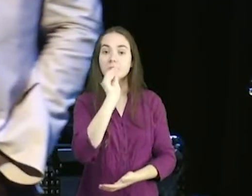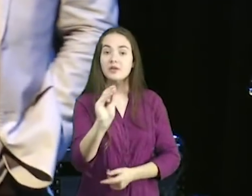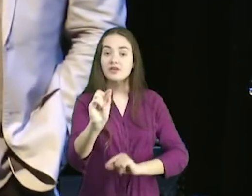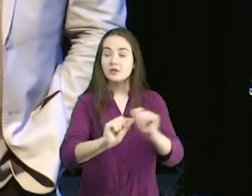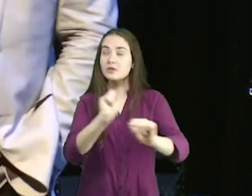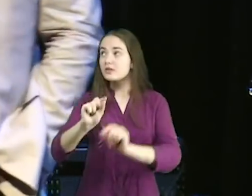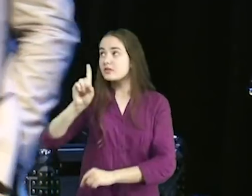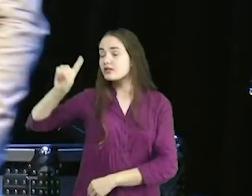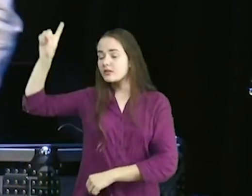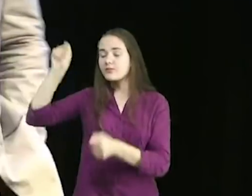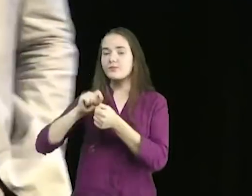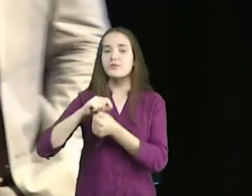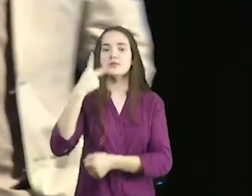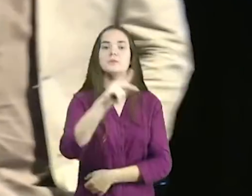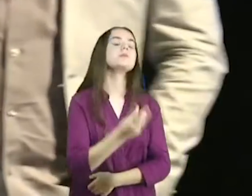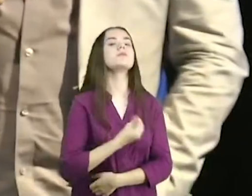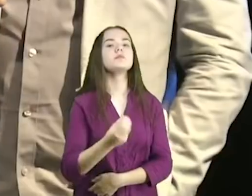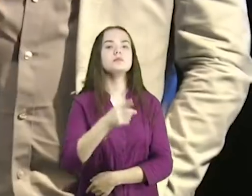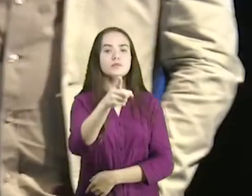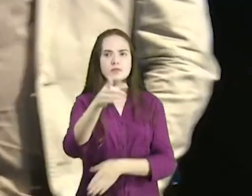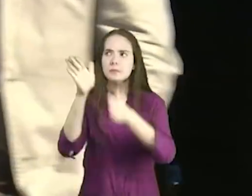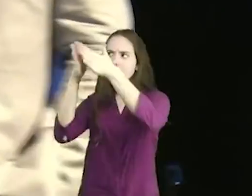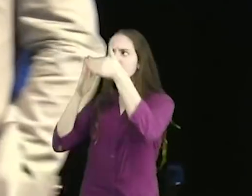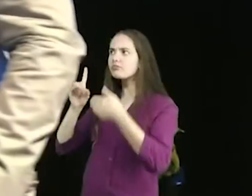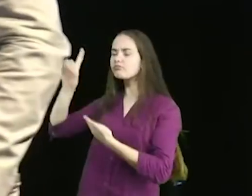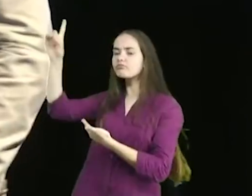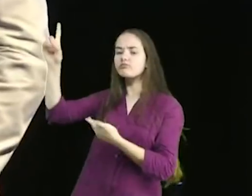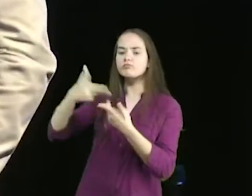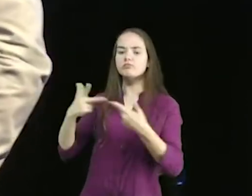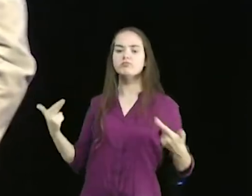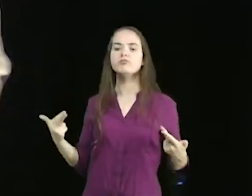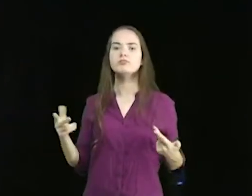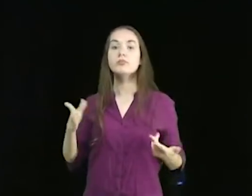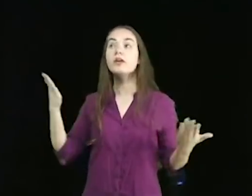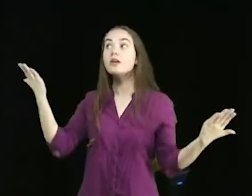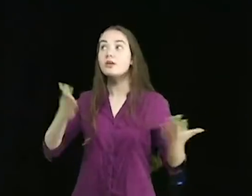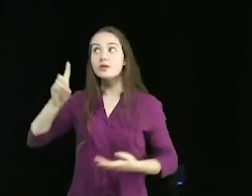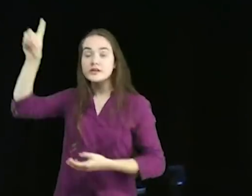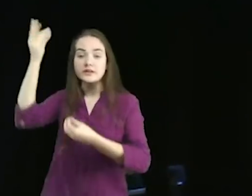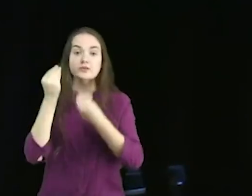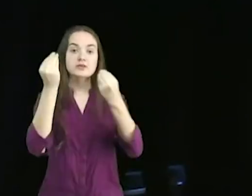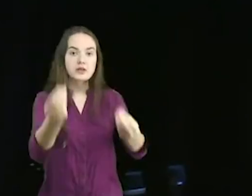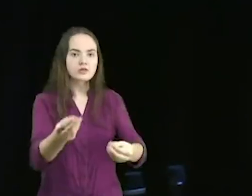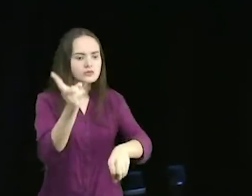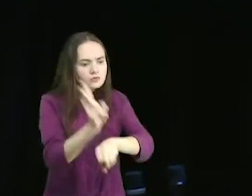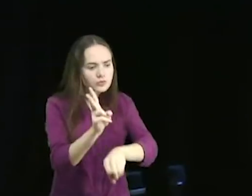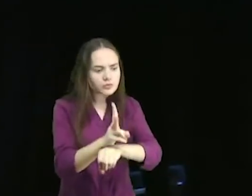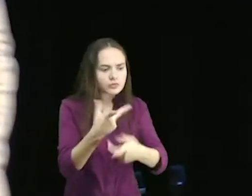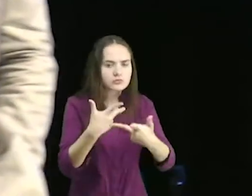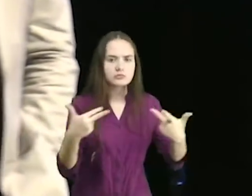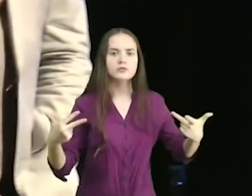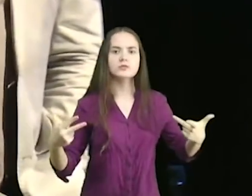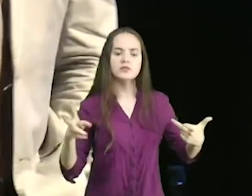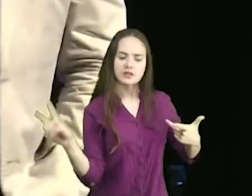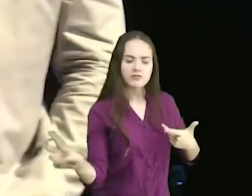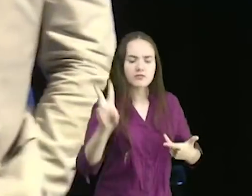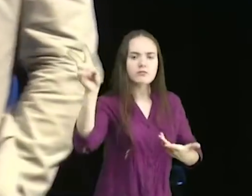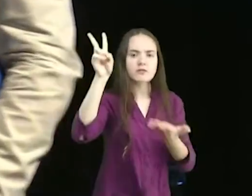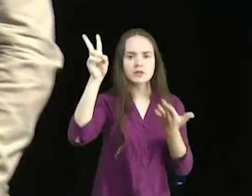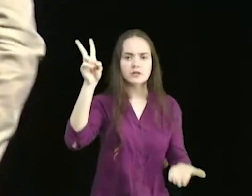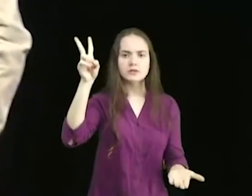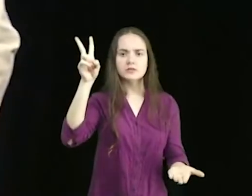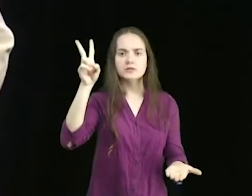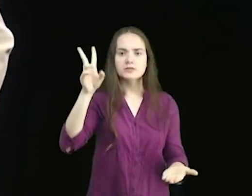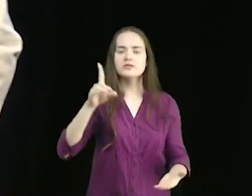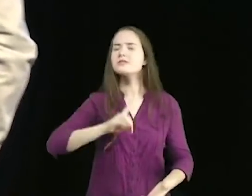vida. Você não pediu para Deus algo? Então agora que Deus te deu esse algo, trate com carinho desse algo. Pastor, eu